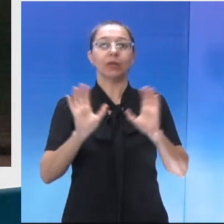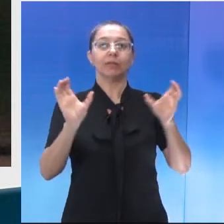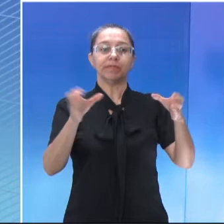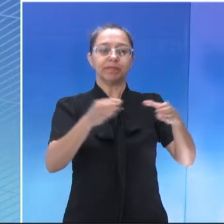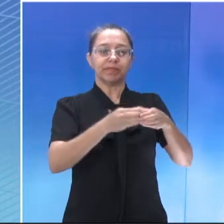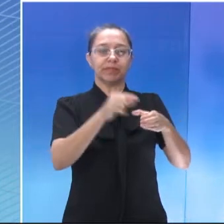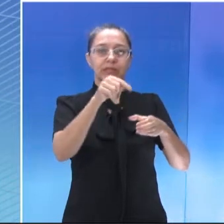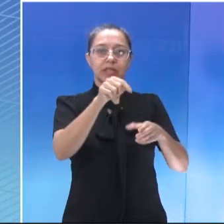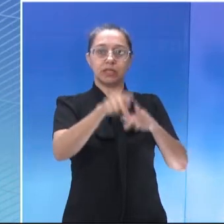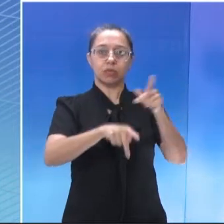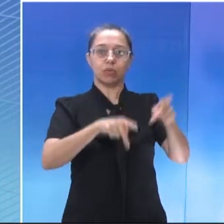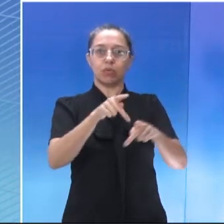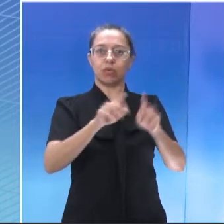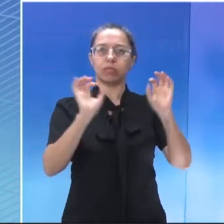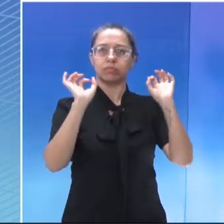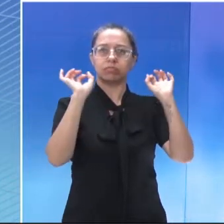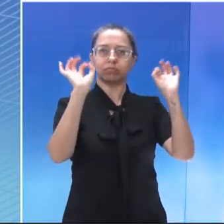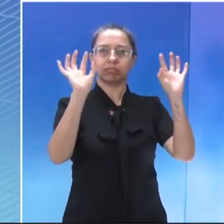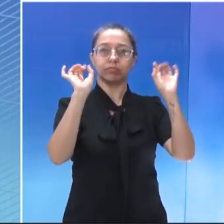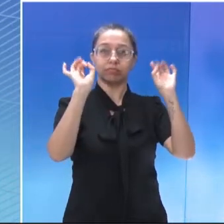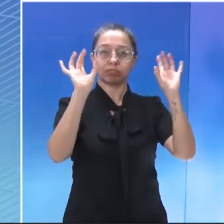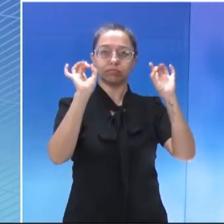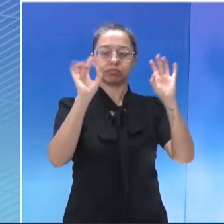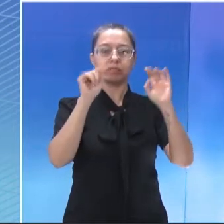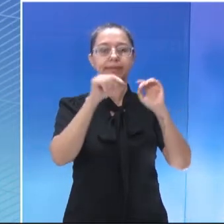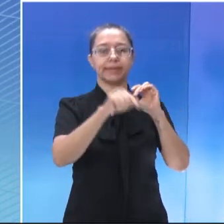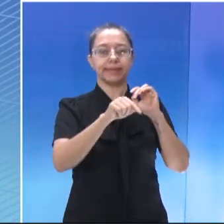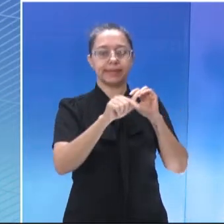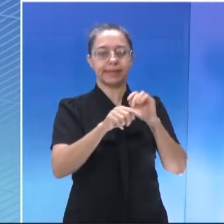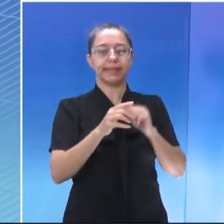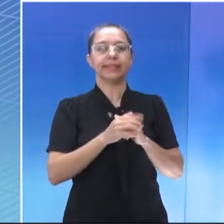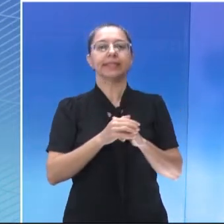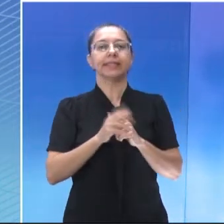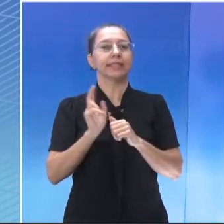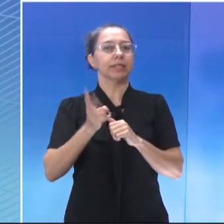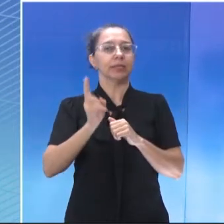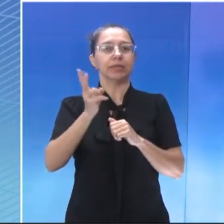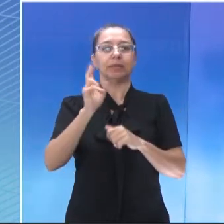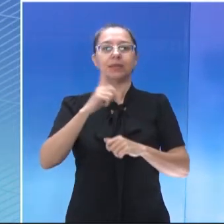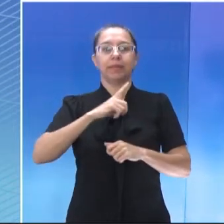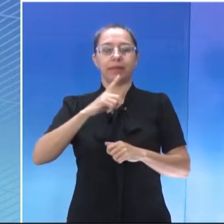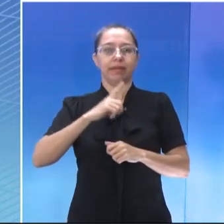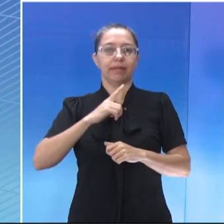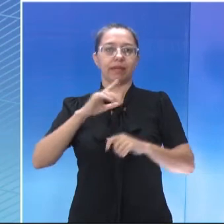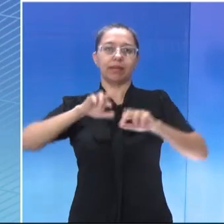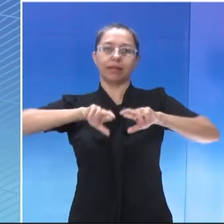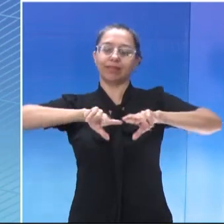com... né, pleonasmo, com